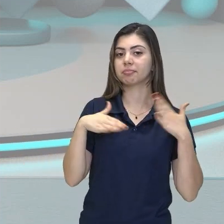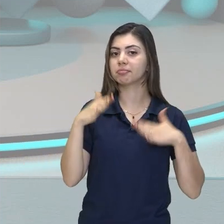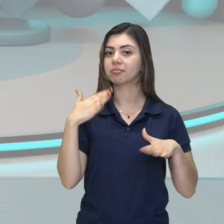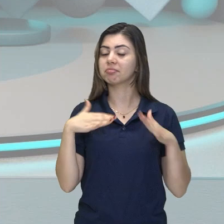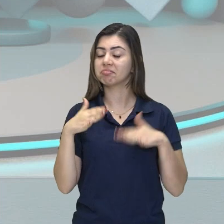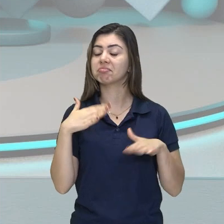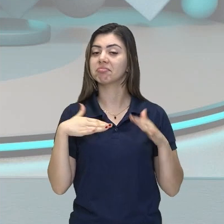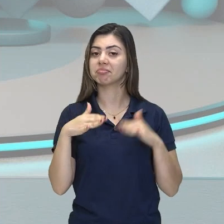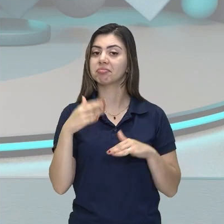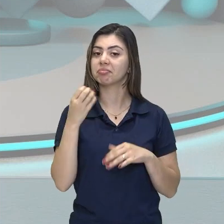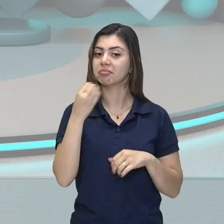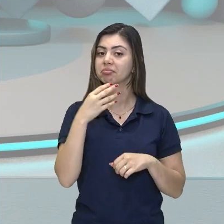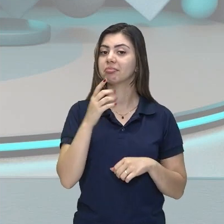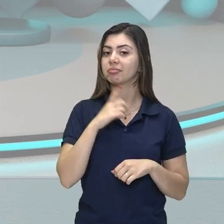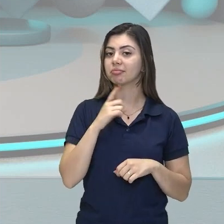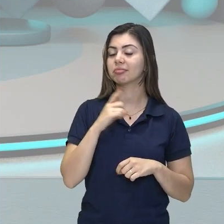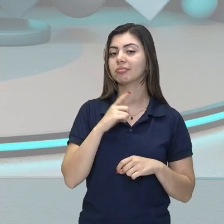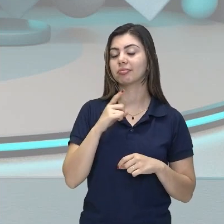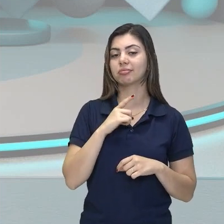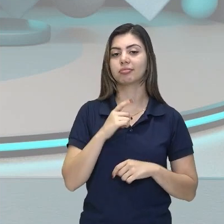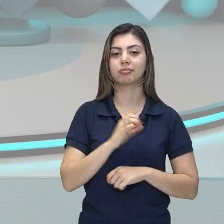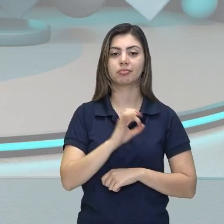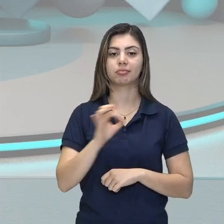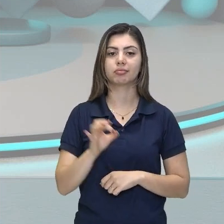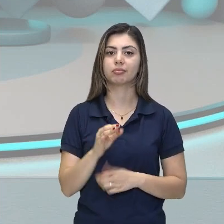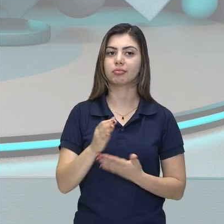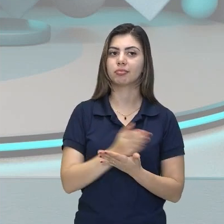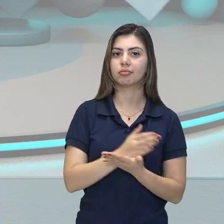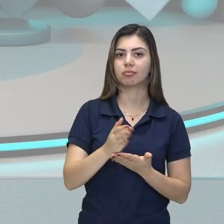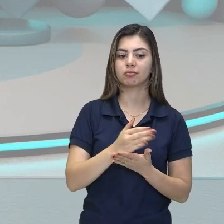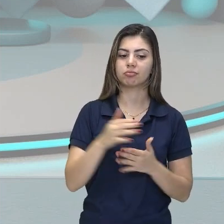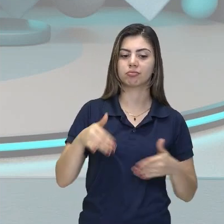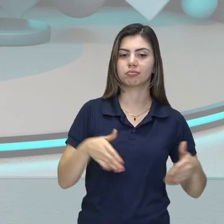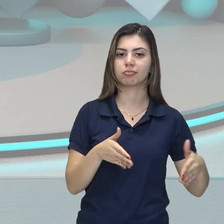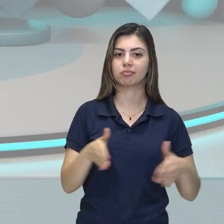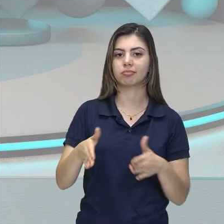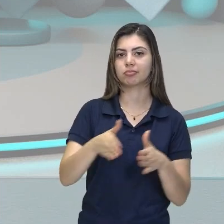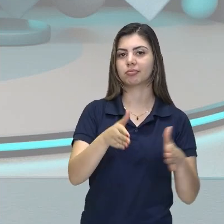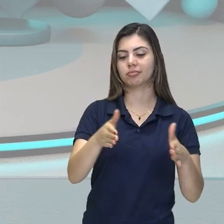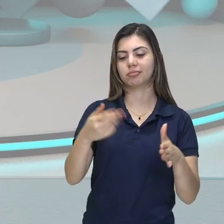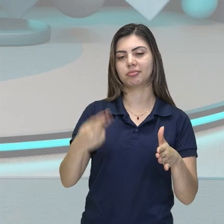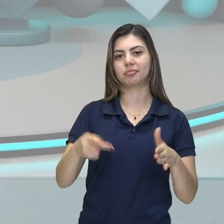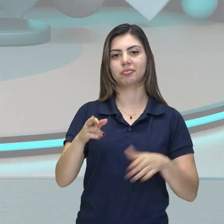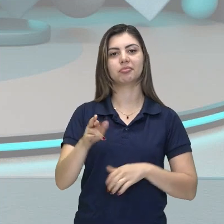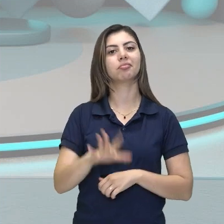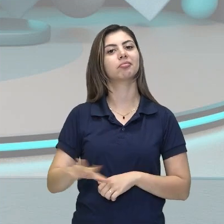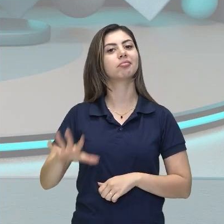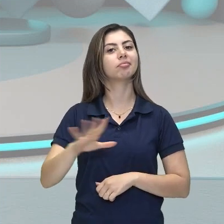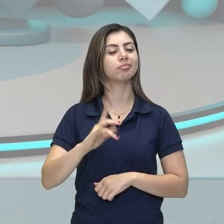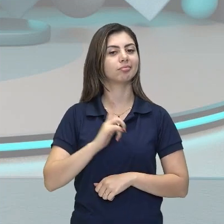interessante. É dentro aí de alguns igarapés aqui da nossa região,